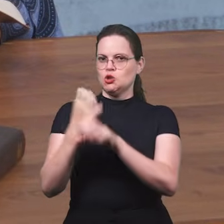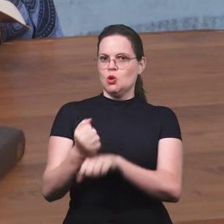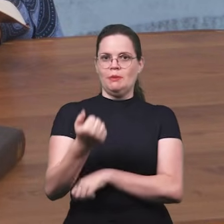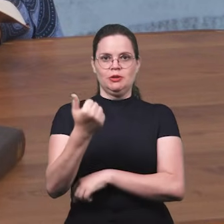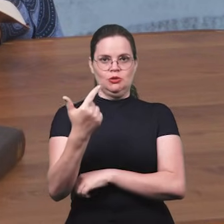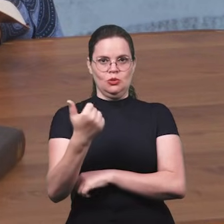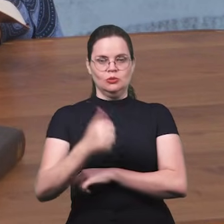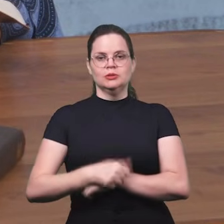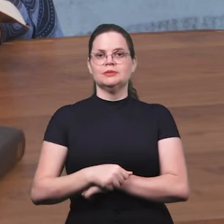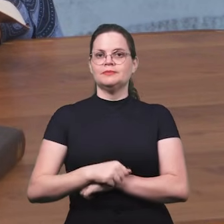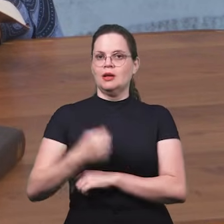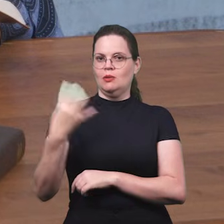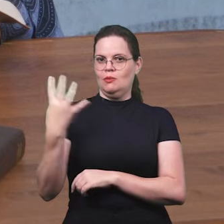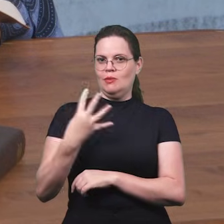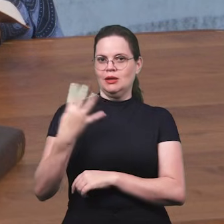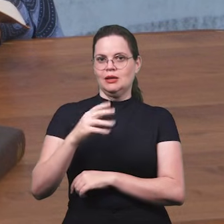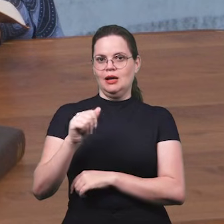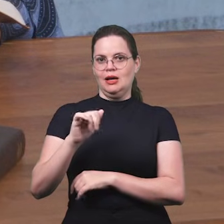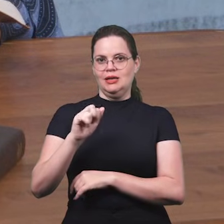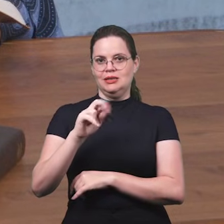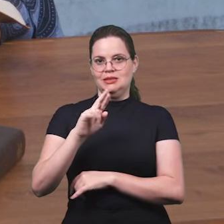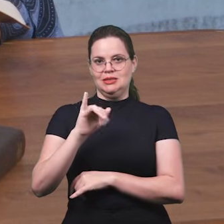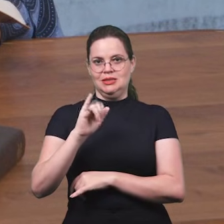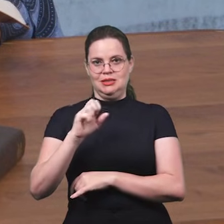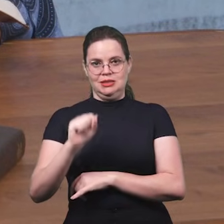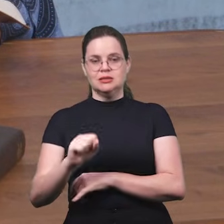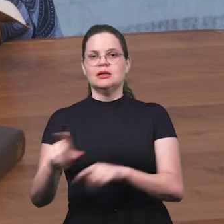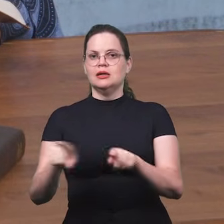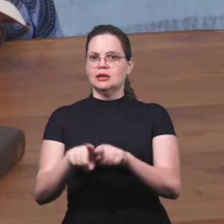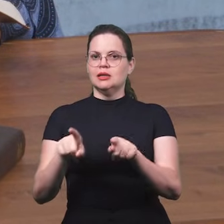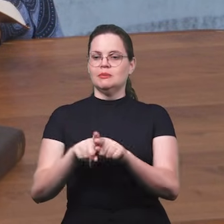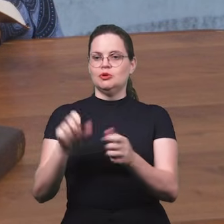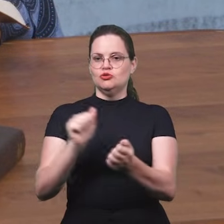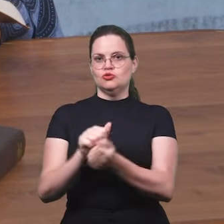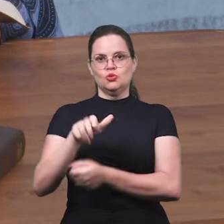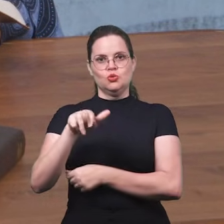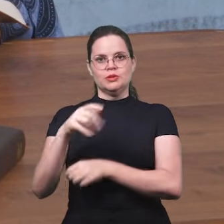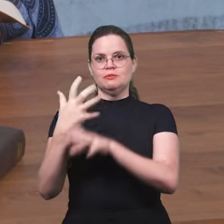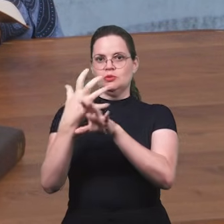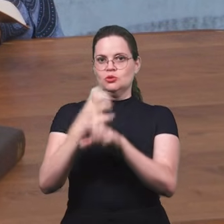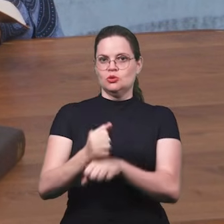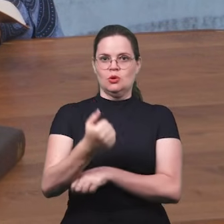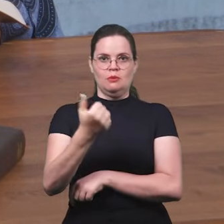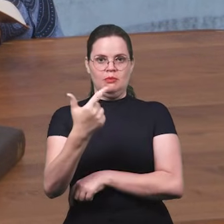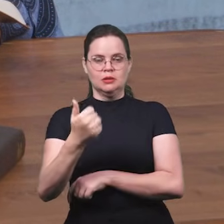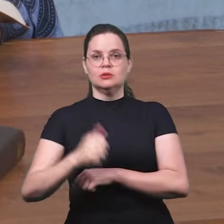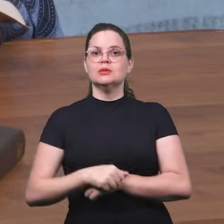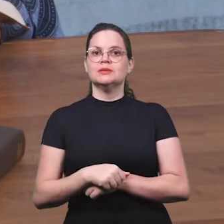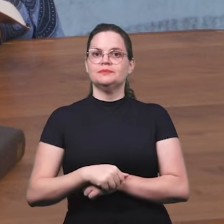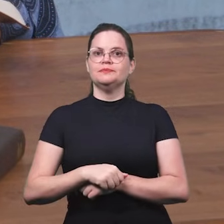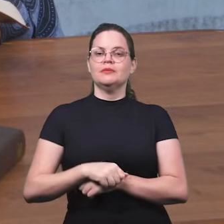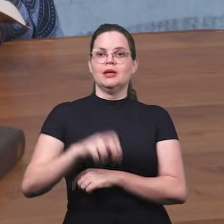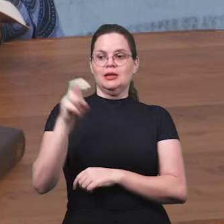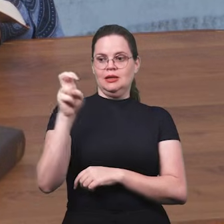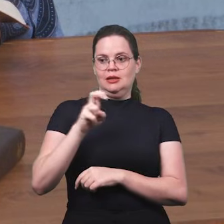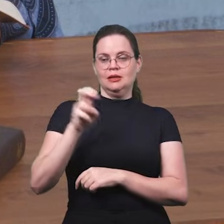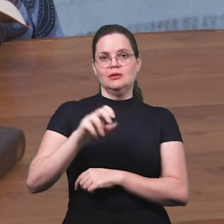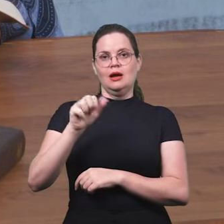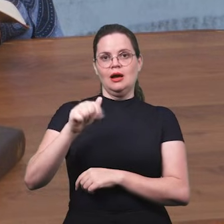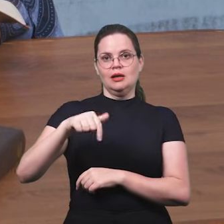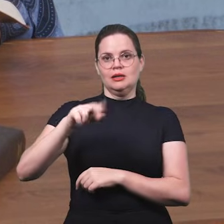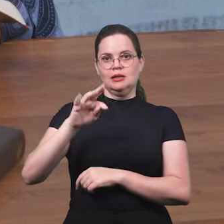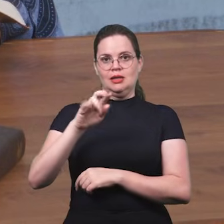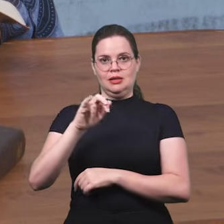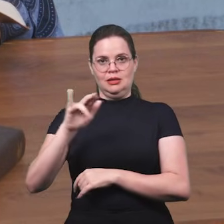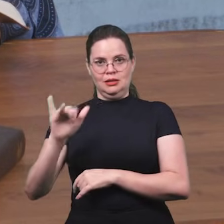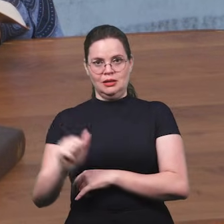a Izri, seus filhos e seus irmãos, 12. A quinta, Netanias, seus filhos e seus irmãos,